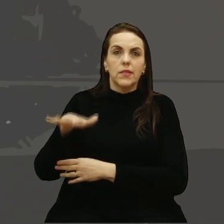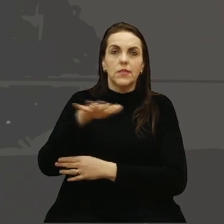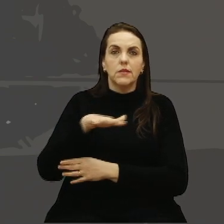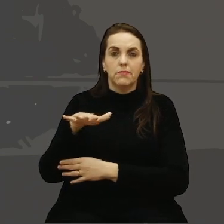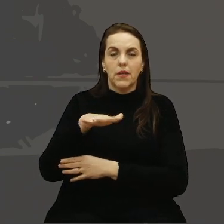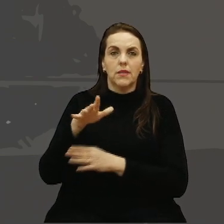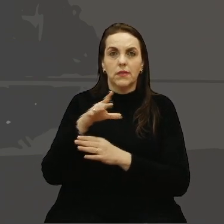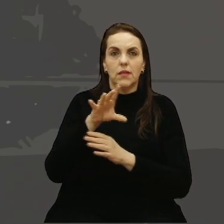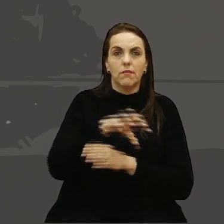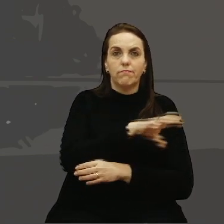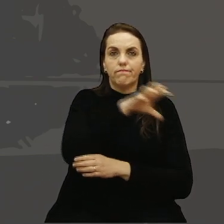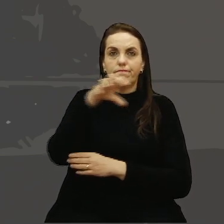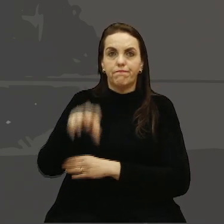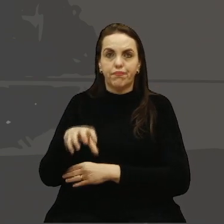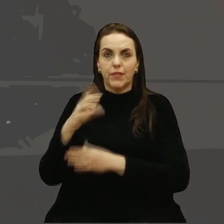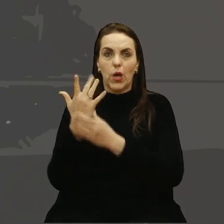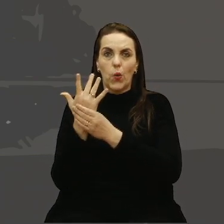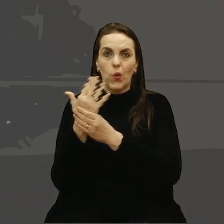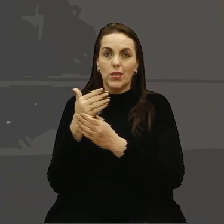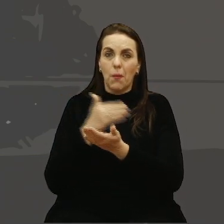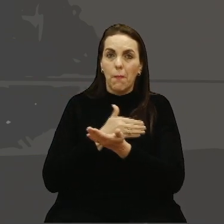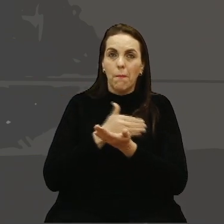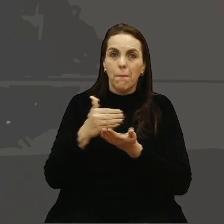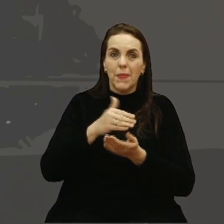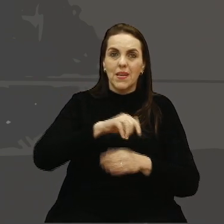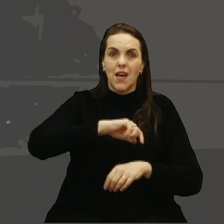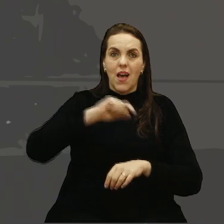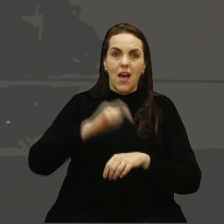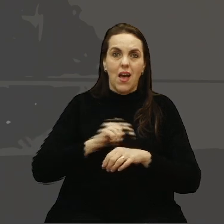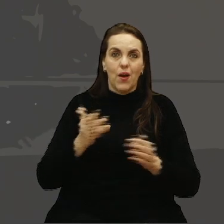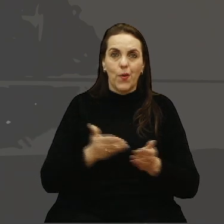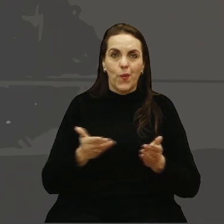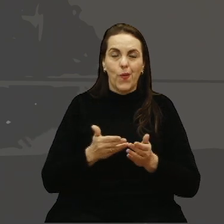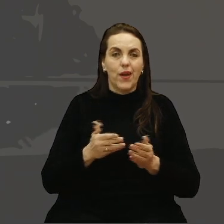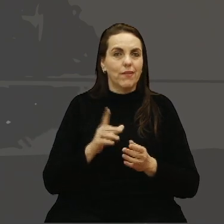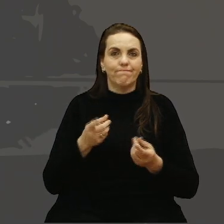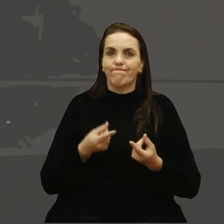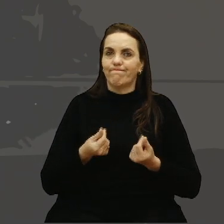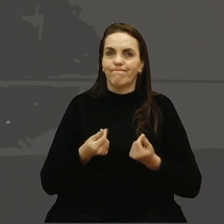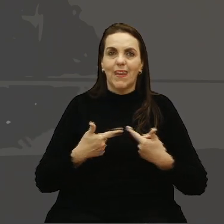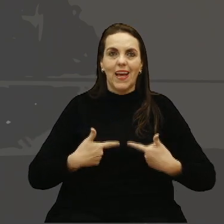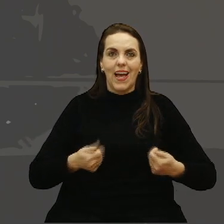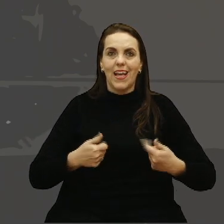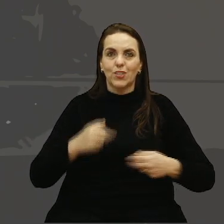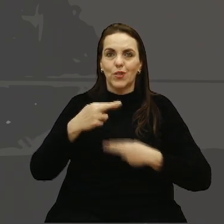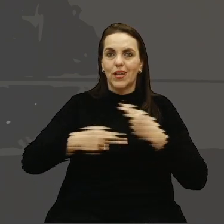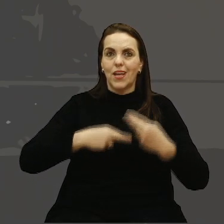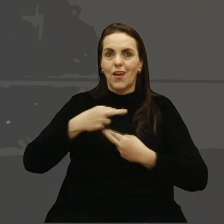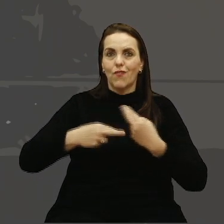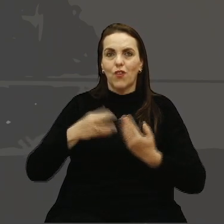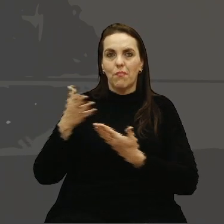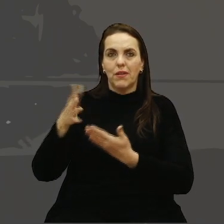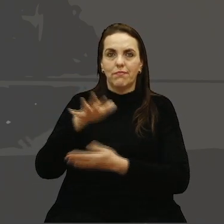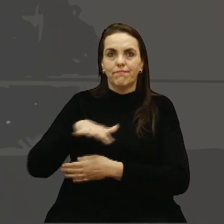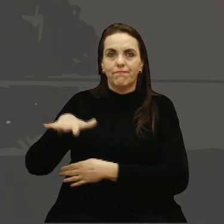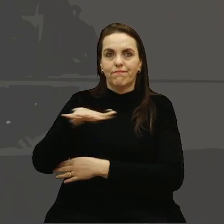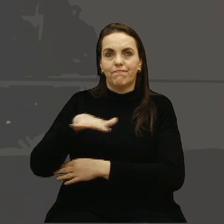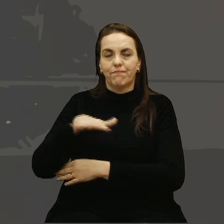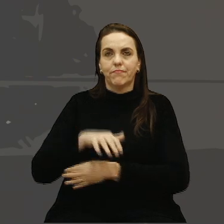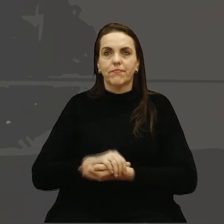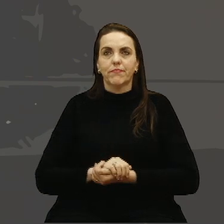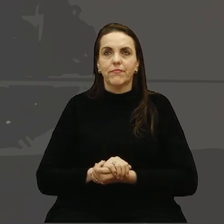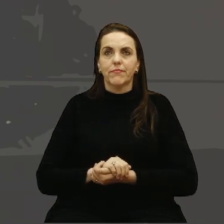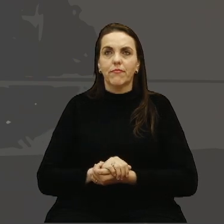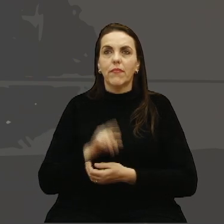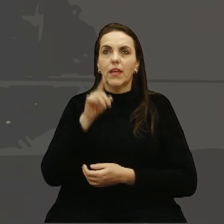URGS, mas nesse momento, para começar, se tornaria inviável pelo grande custo de reforma do espaço. Pode passar, por favor.